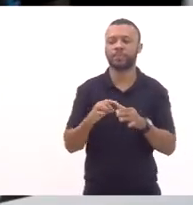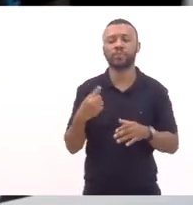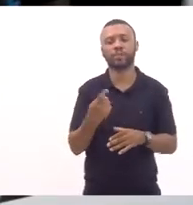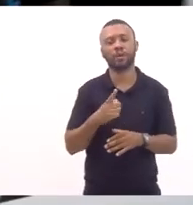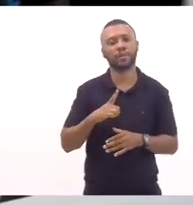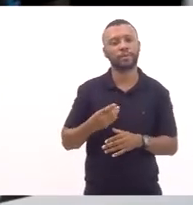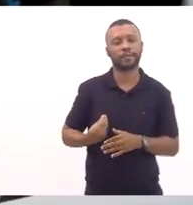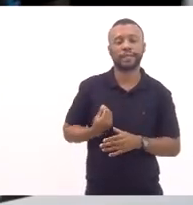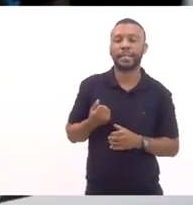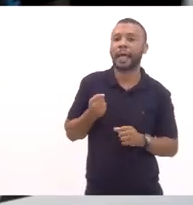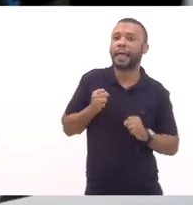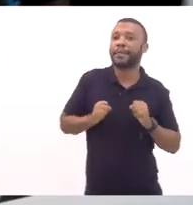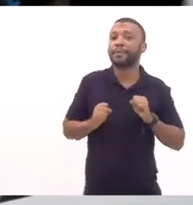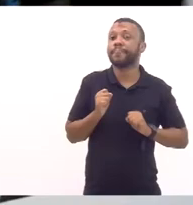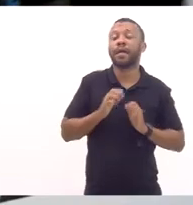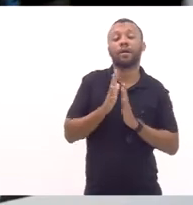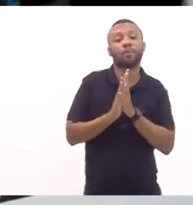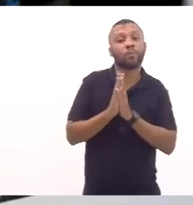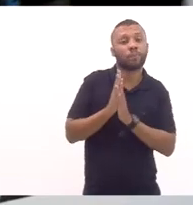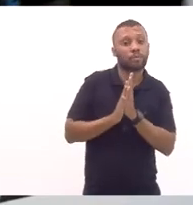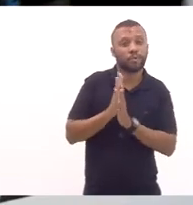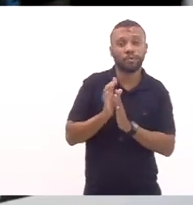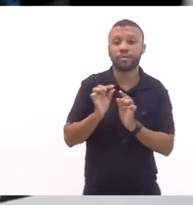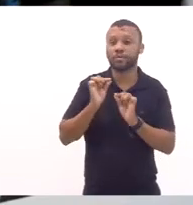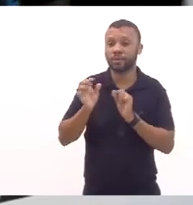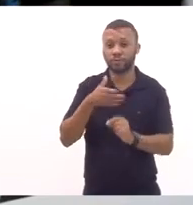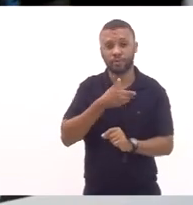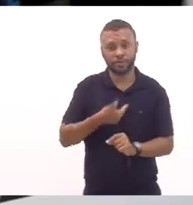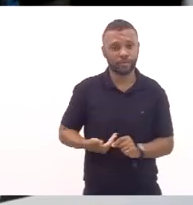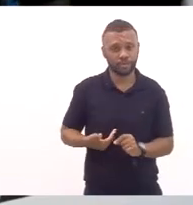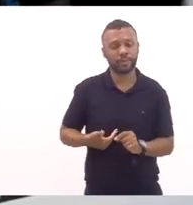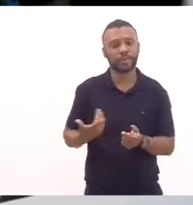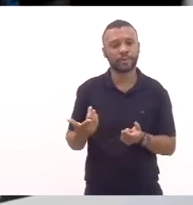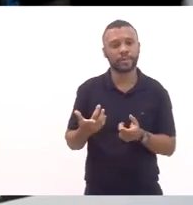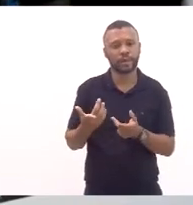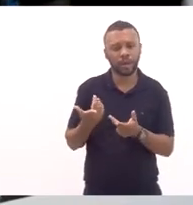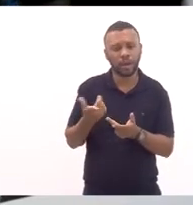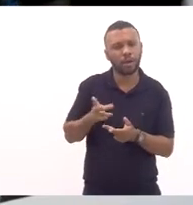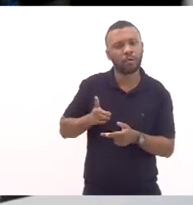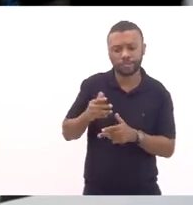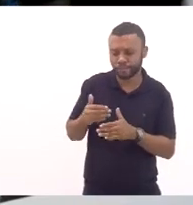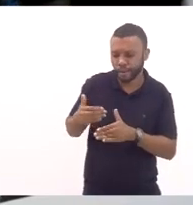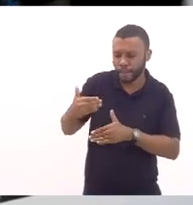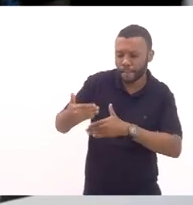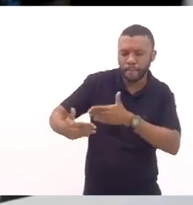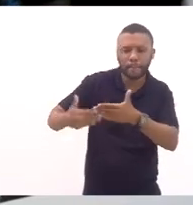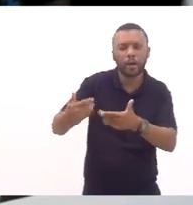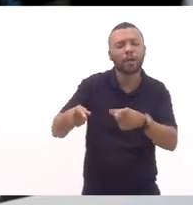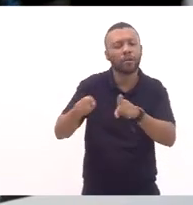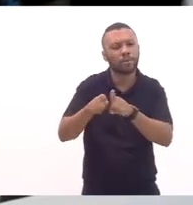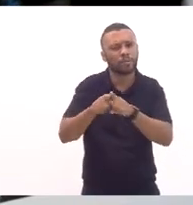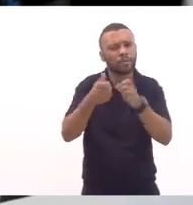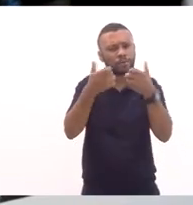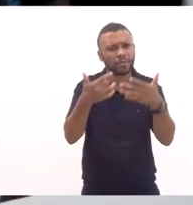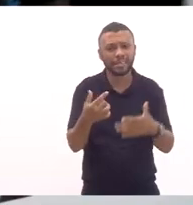nessa expectativa de que o governador dê andamento nisso. Eu até comentei, 10%